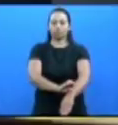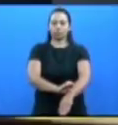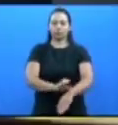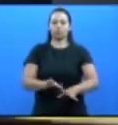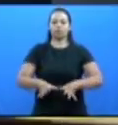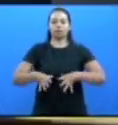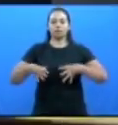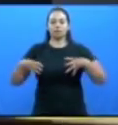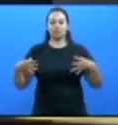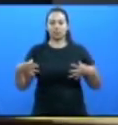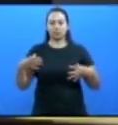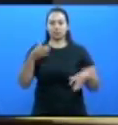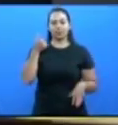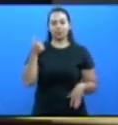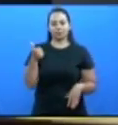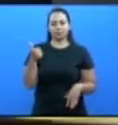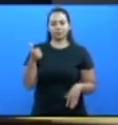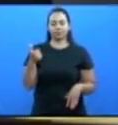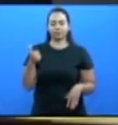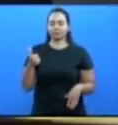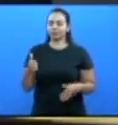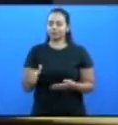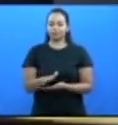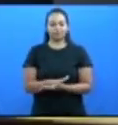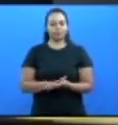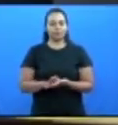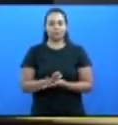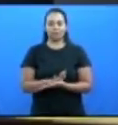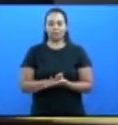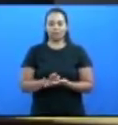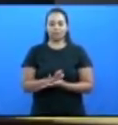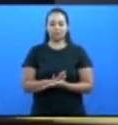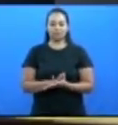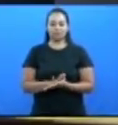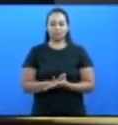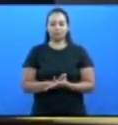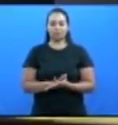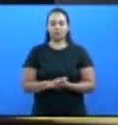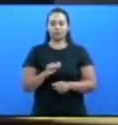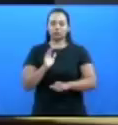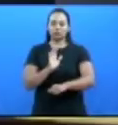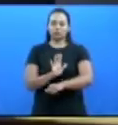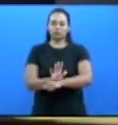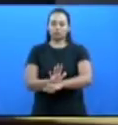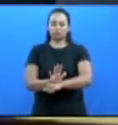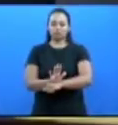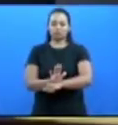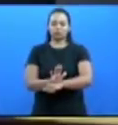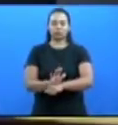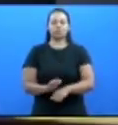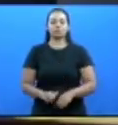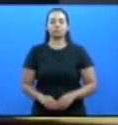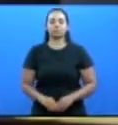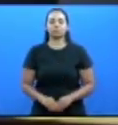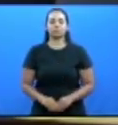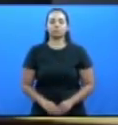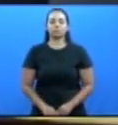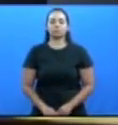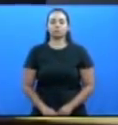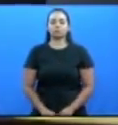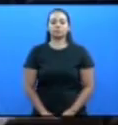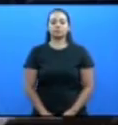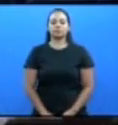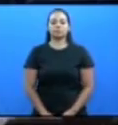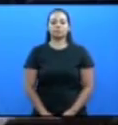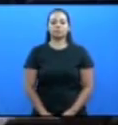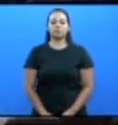tem sido bem acolhido no nosso meio social, nosso meio cultural, a cultura do jeito que ele pretende. Conselheiro,